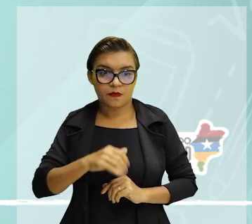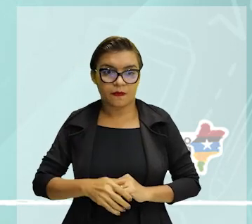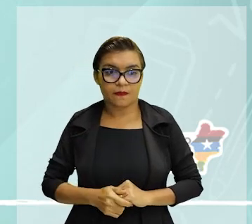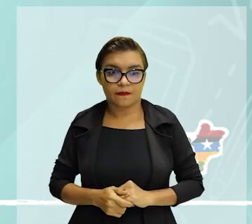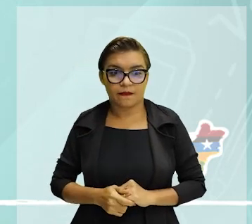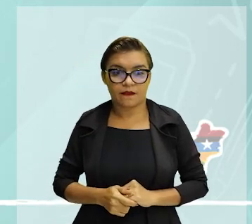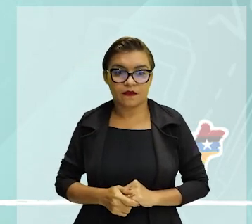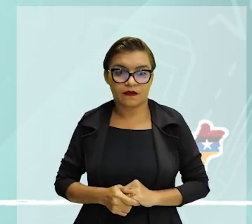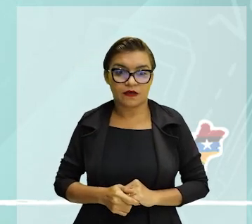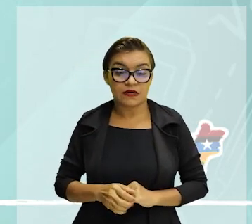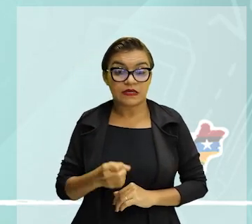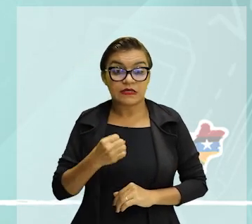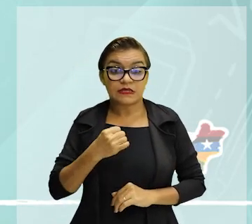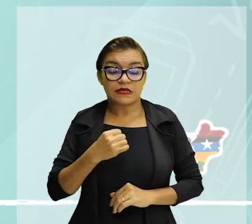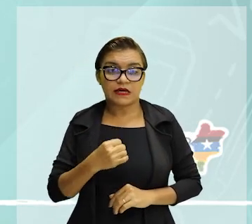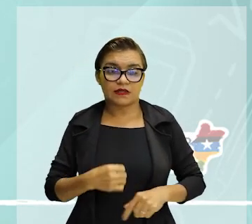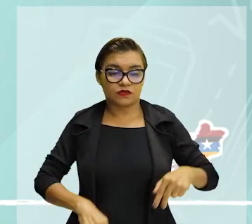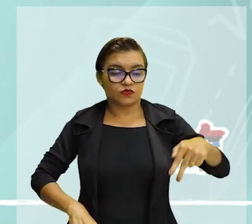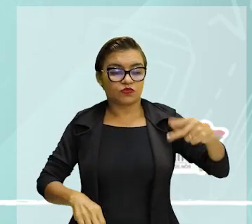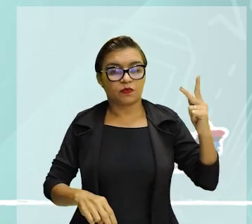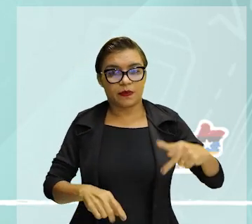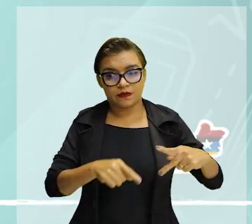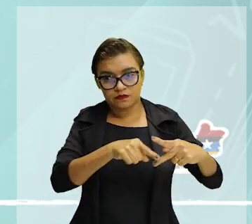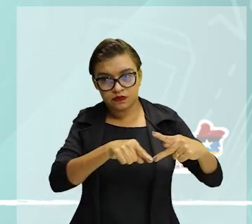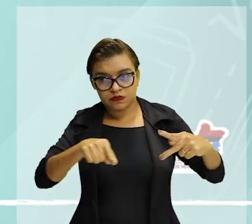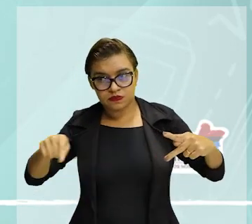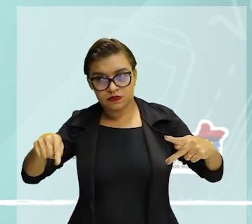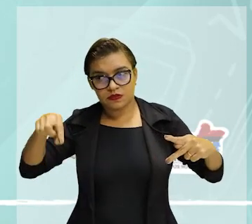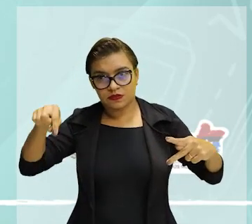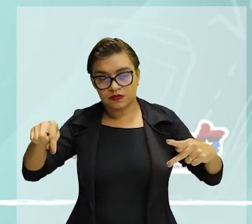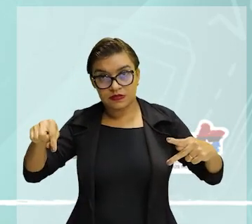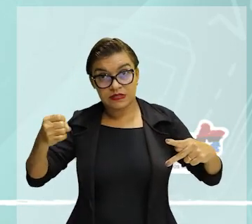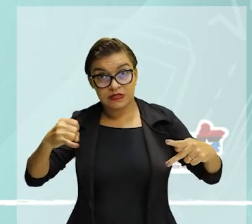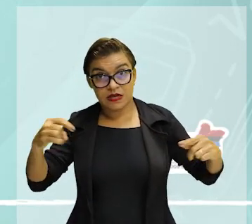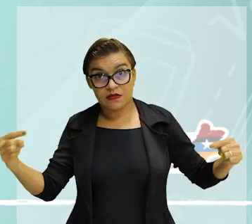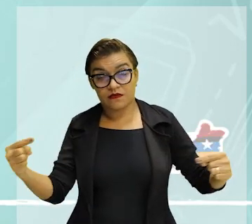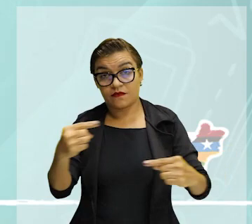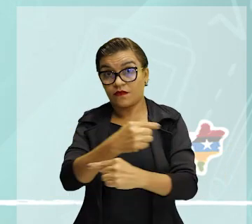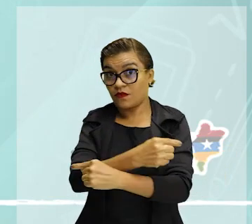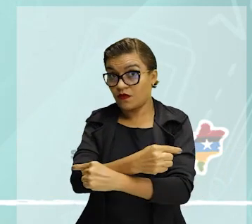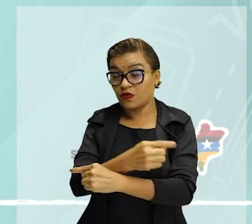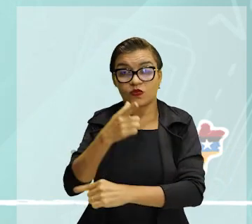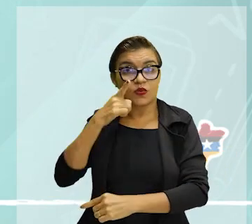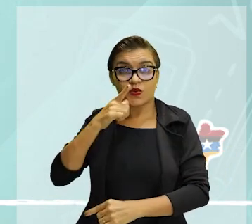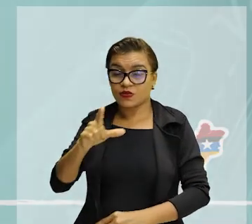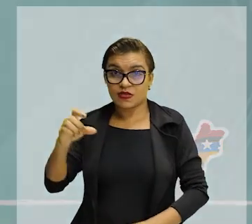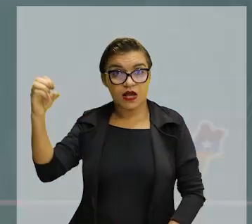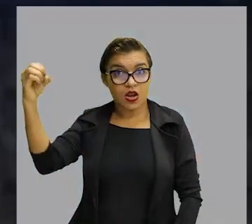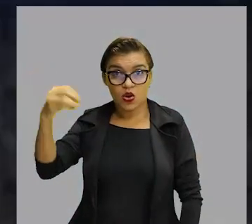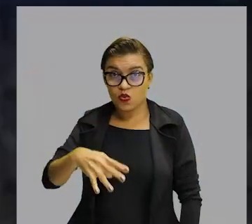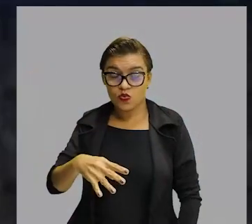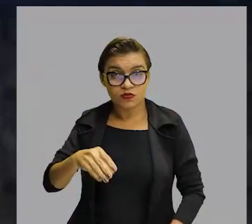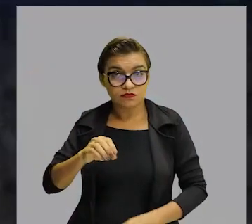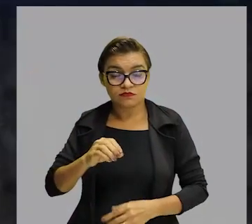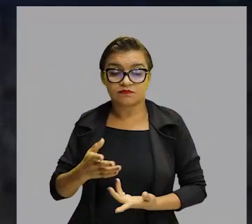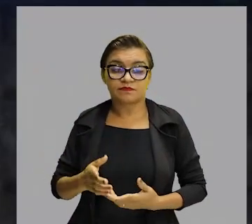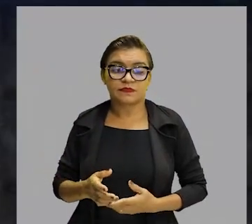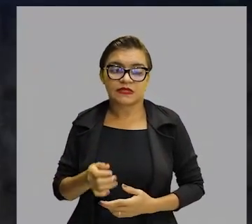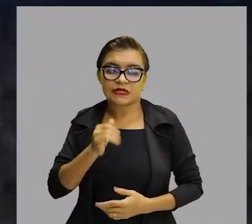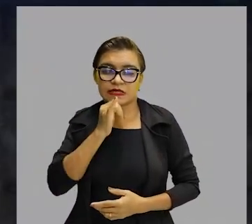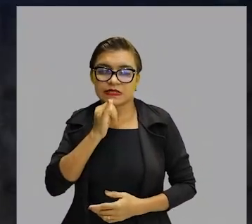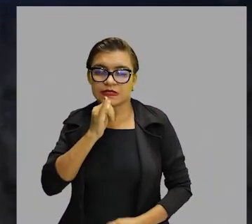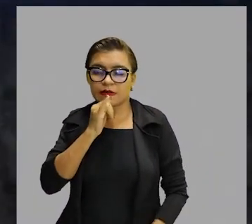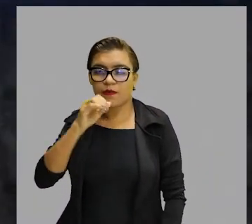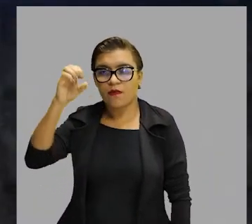No sentido inverso, a corrente elétrica não o atravessa e a luz não é emitida, certo? Uma lâmpadazinha dessa de